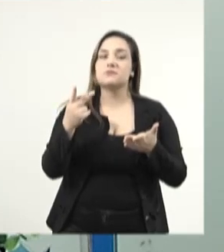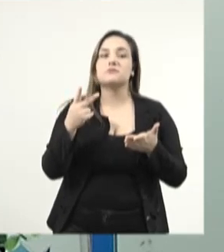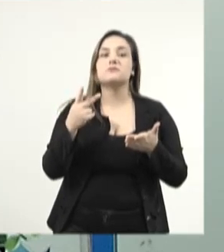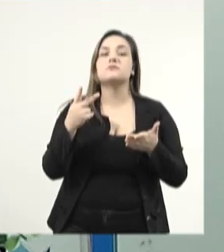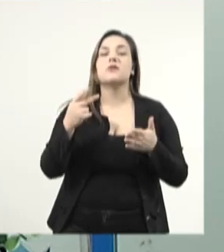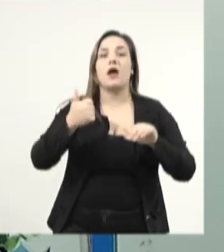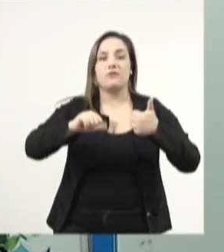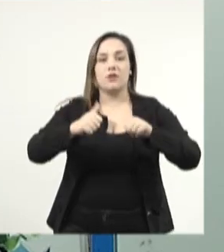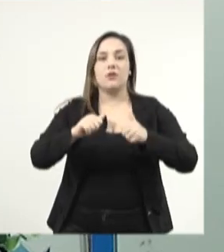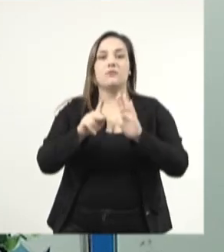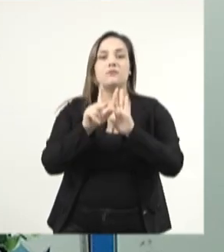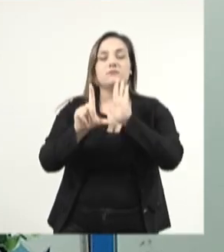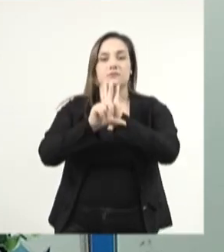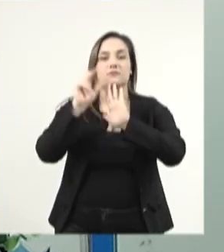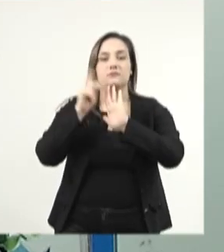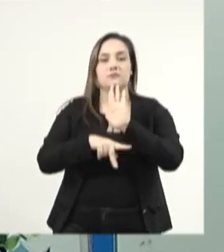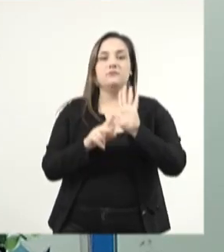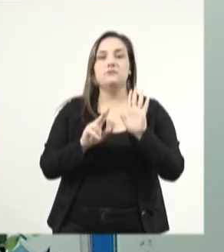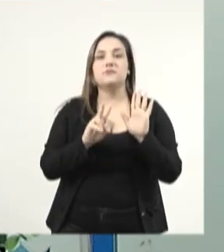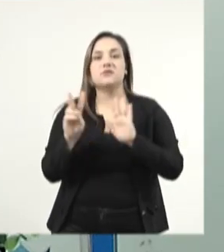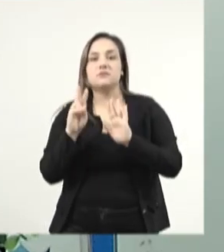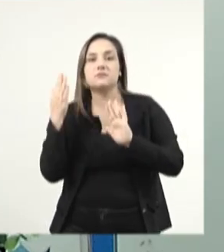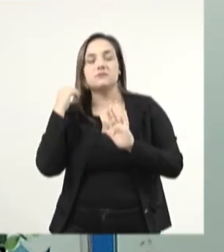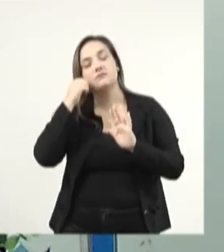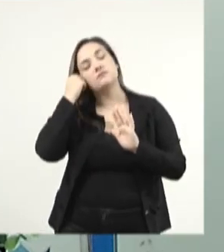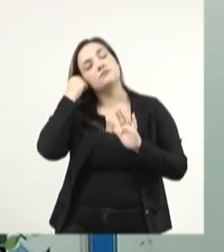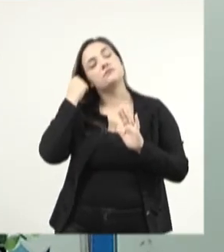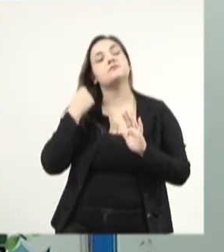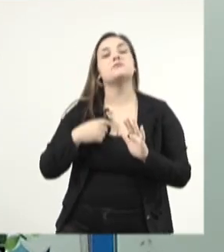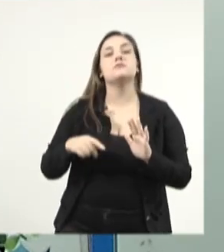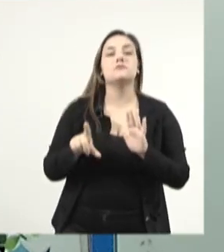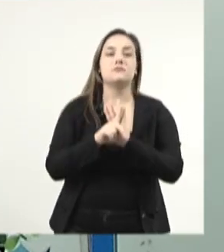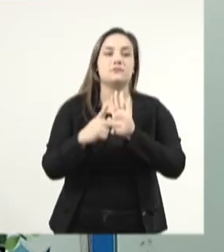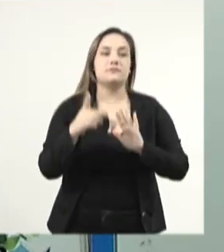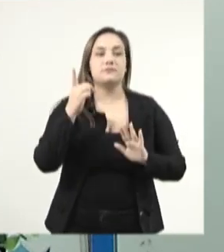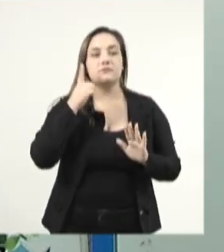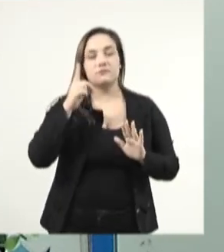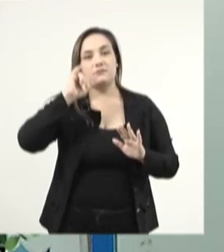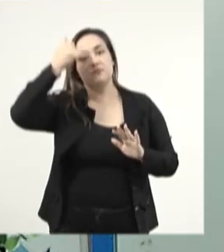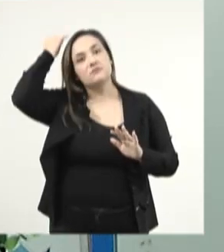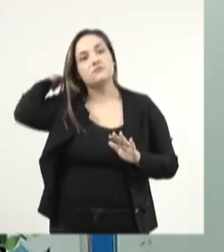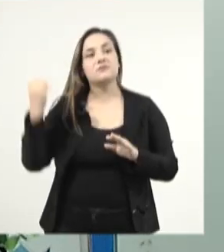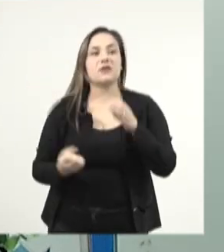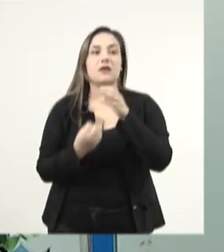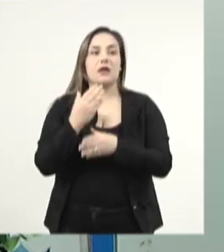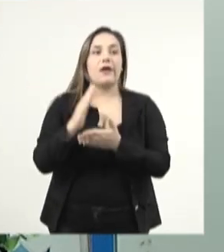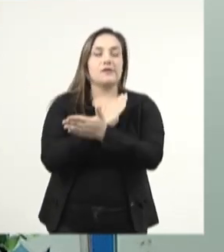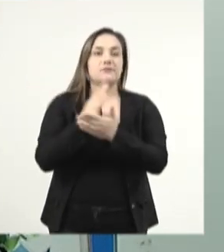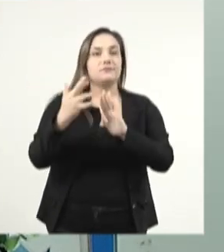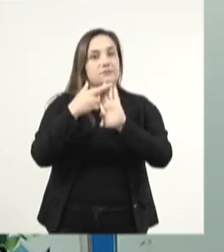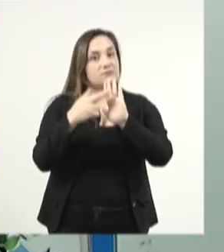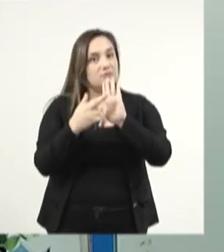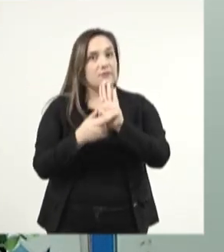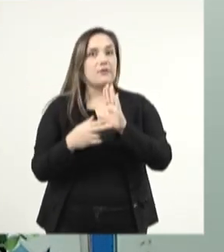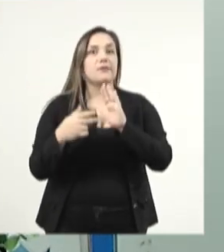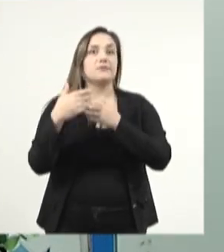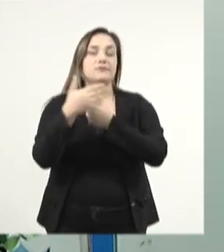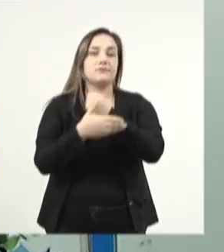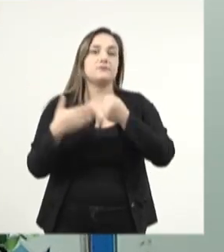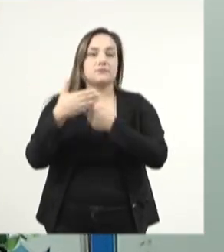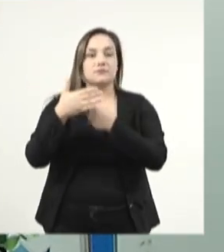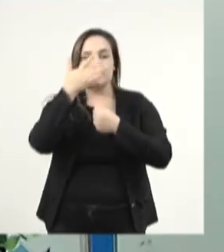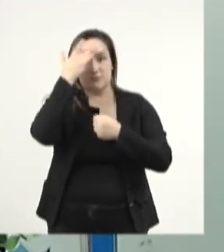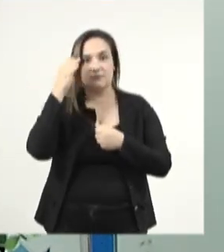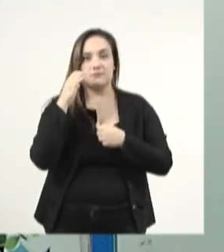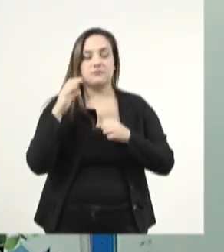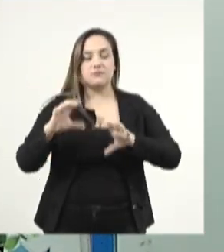de lei que foi apresentado há algumas semanas pelo deputado Júnior Mock, do MDB, que cria uma série de regras para proteger os consumidores do